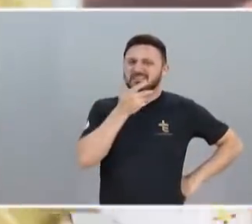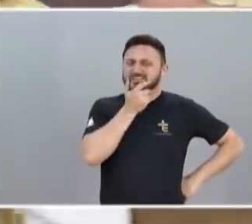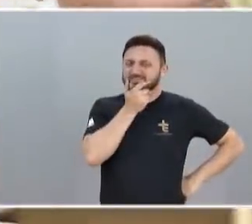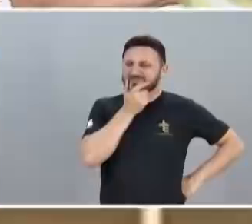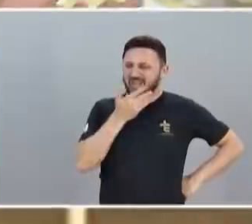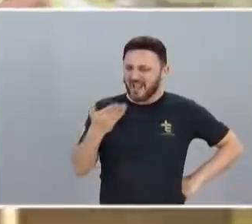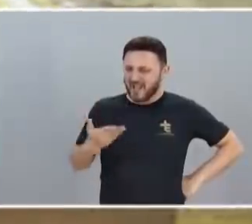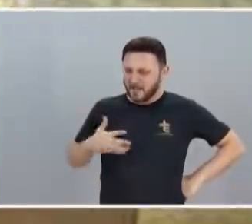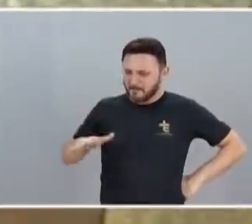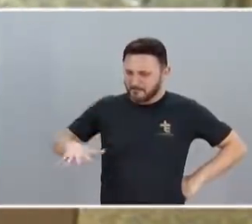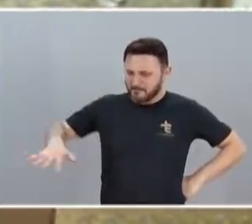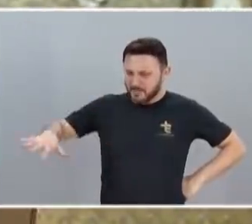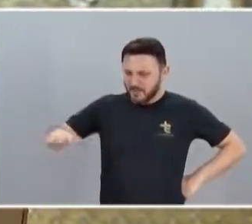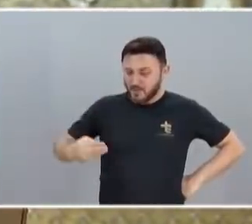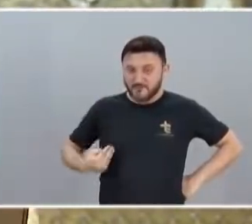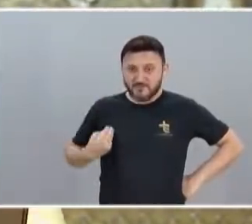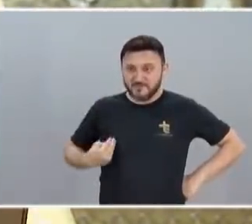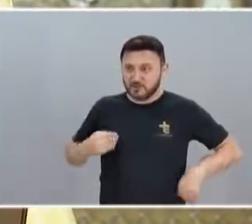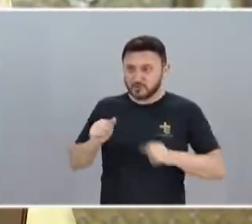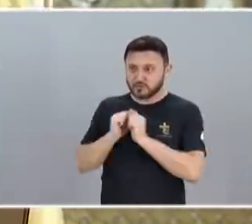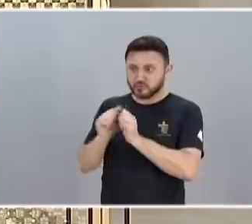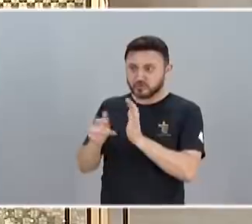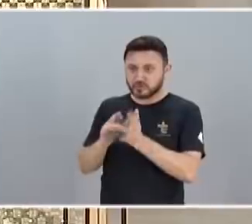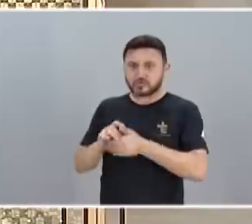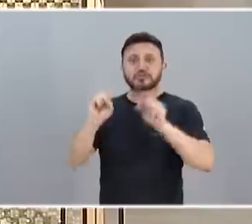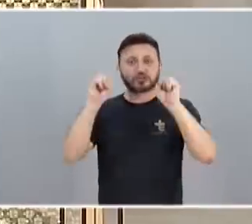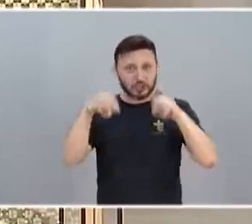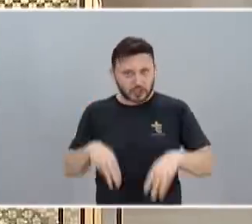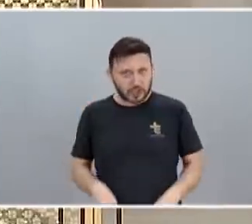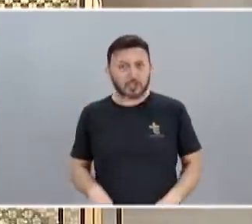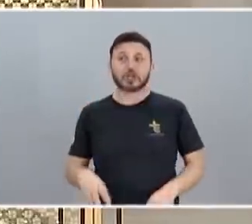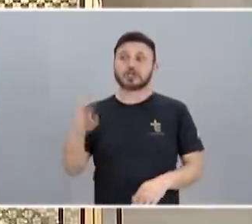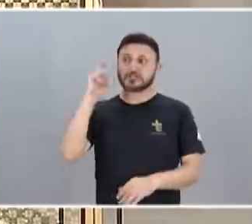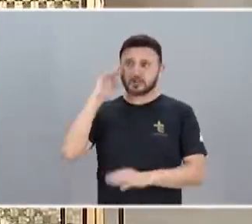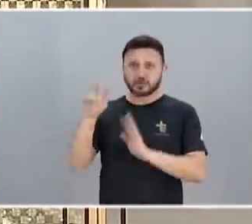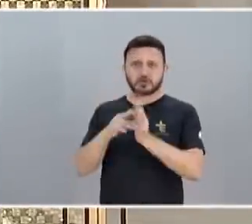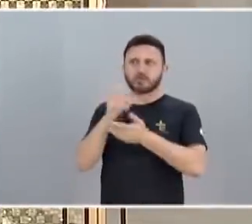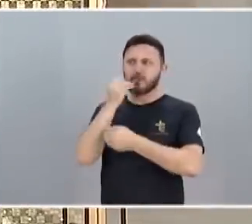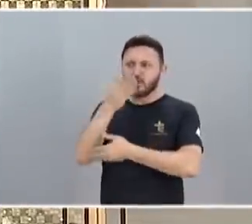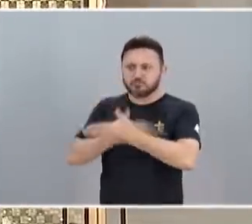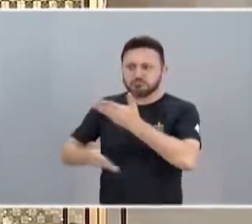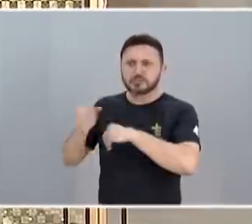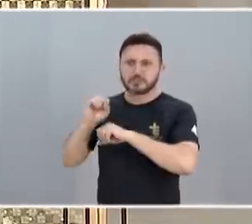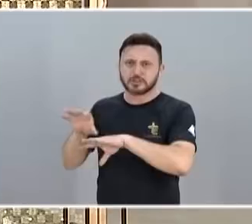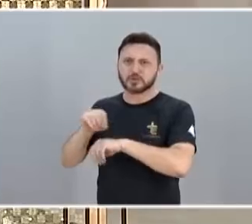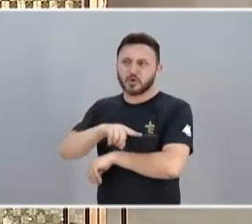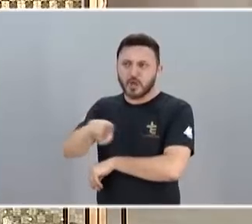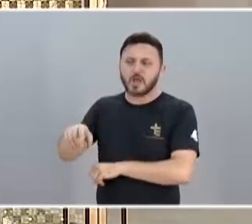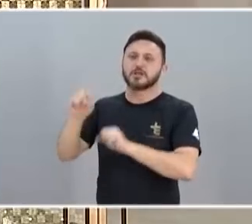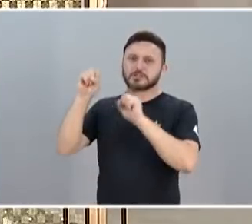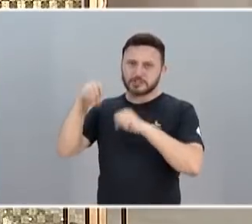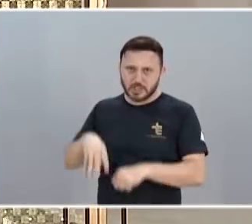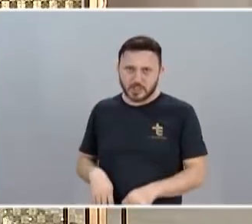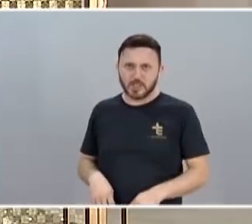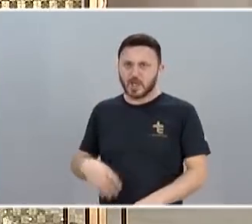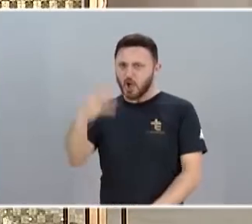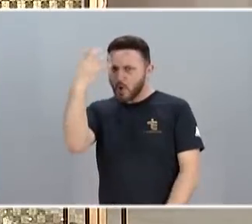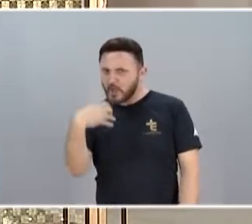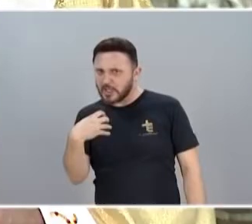os apóstolos viveram com Jesus, claro. O mestre foi bom? Foi. O mestre era